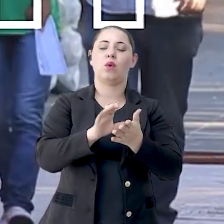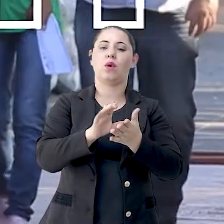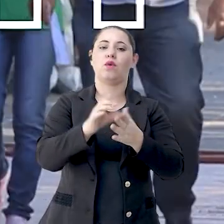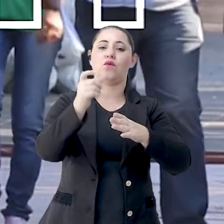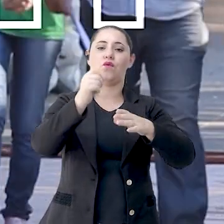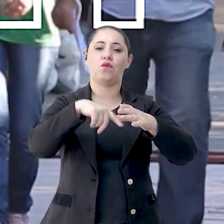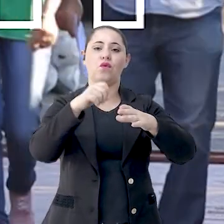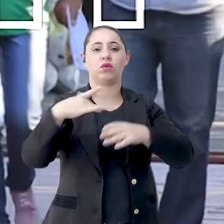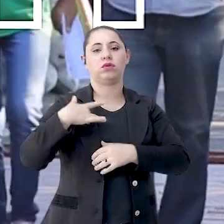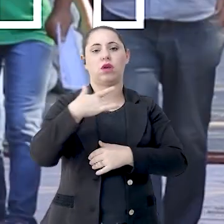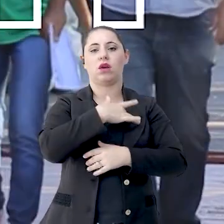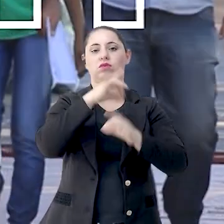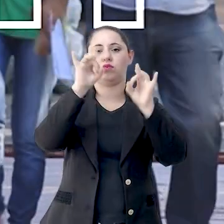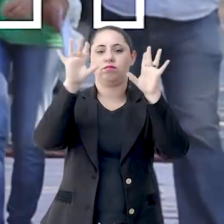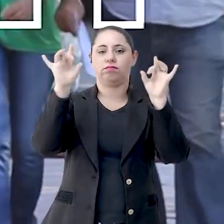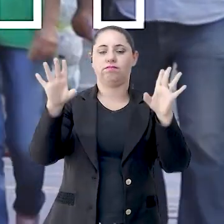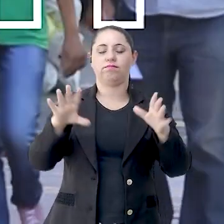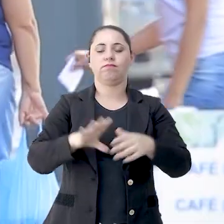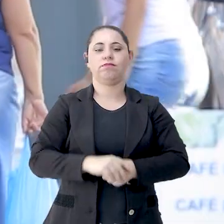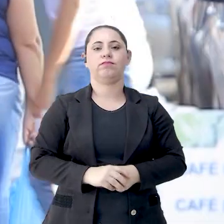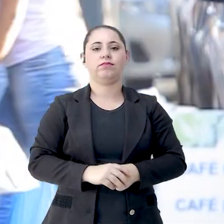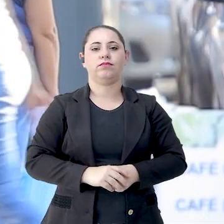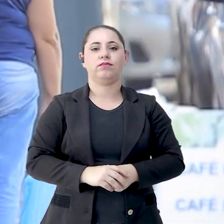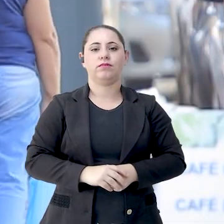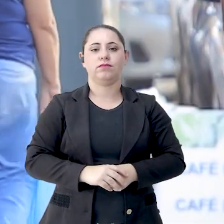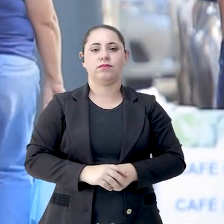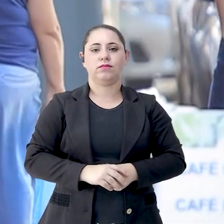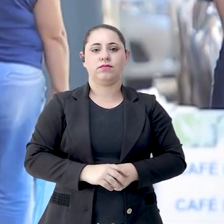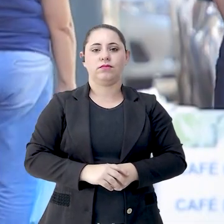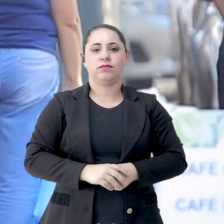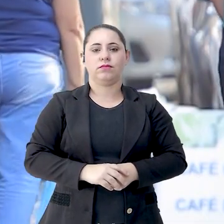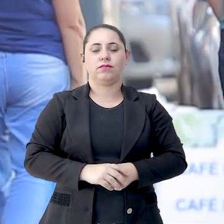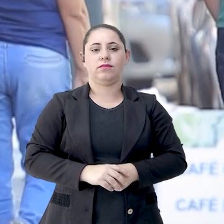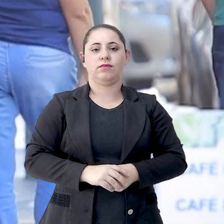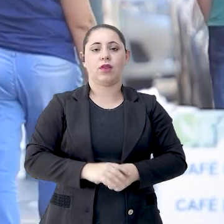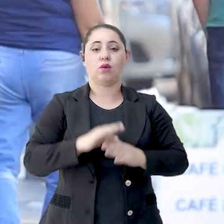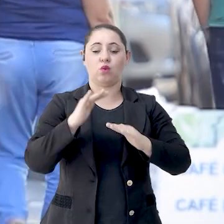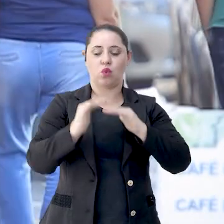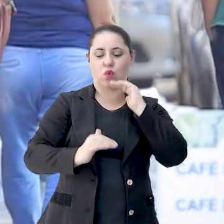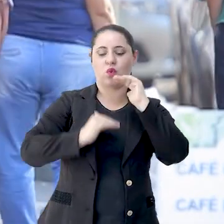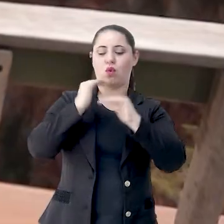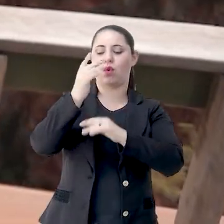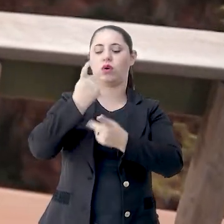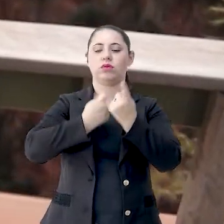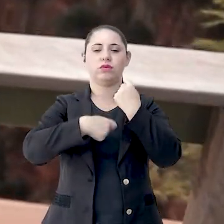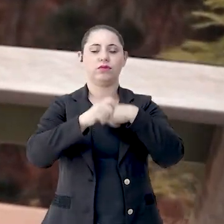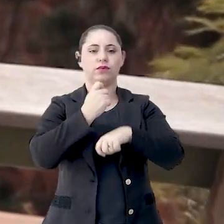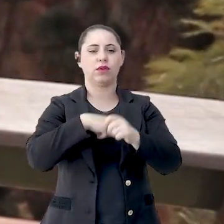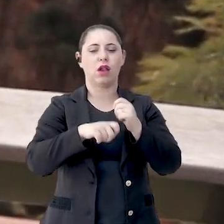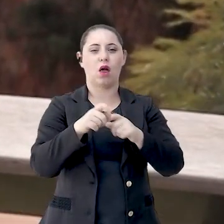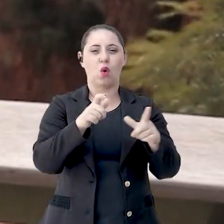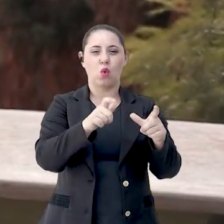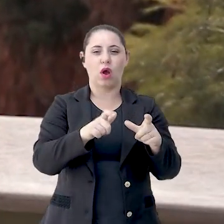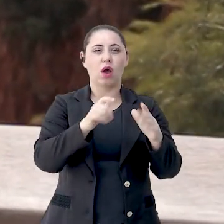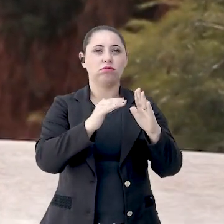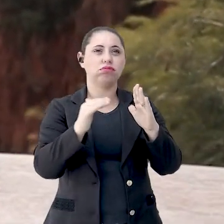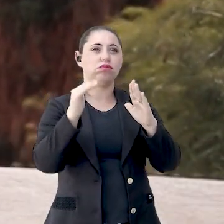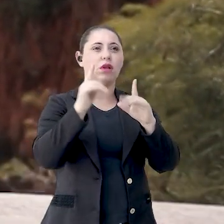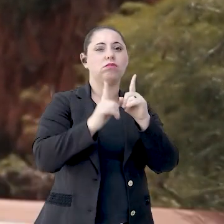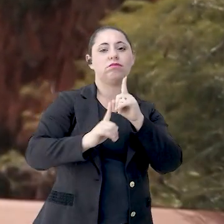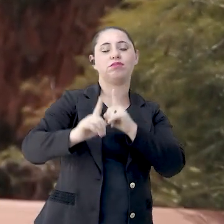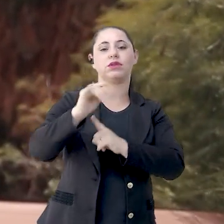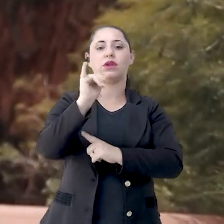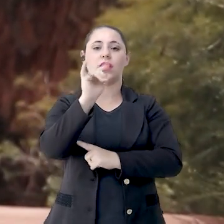Os avanços na economia, a posição alta no ranking do IDH, indicadores positivos de